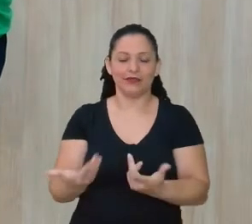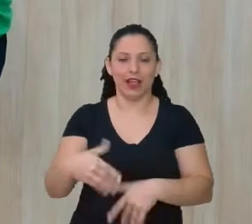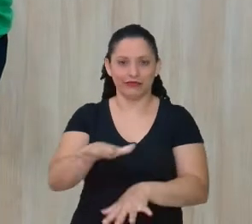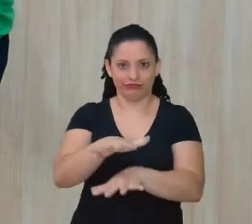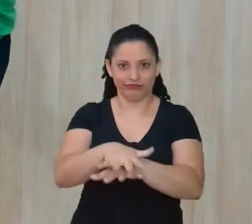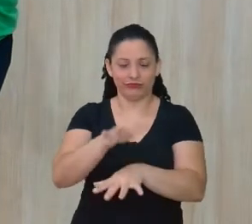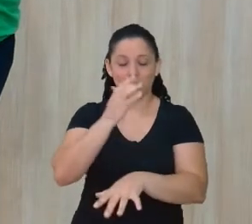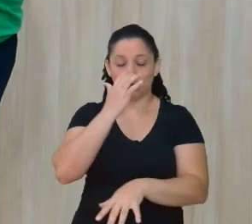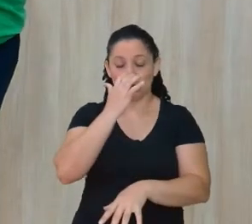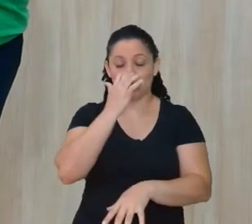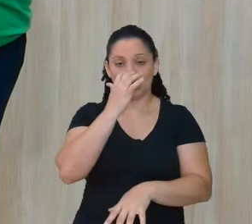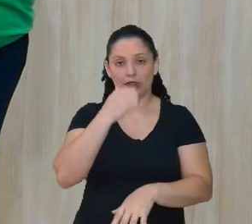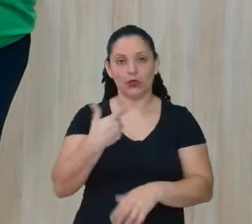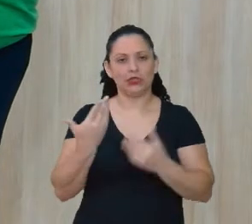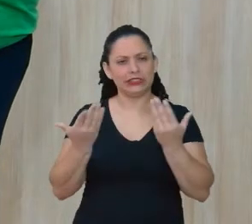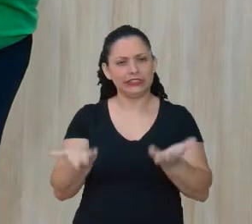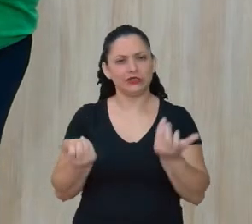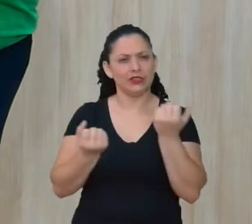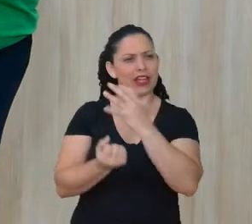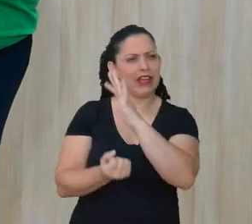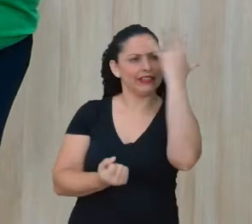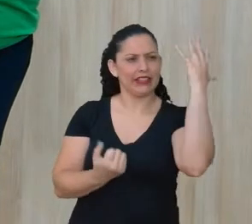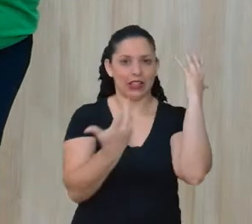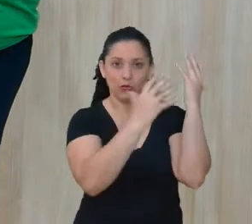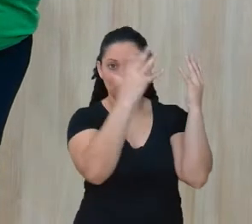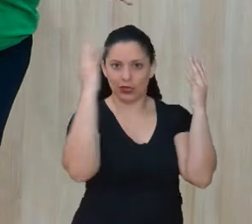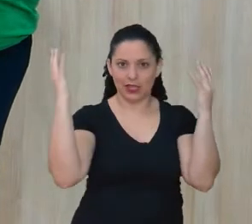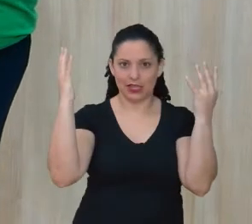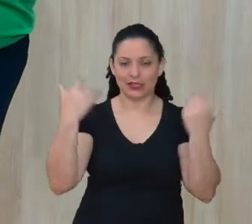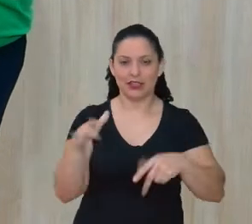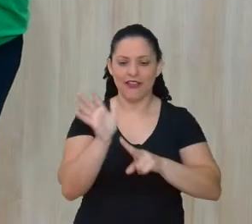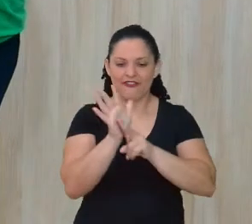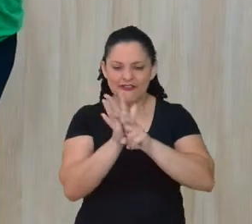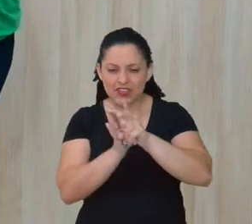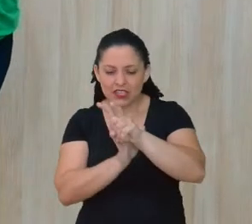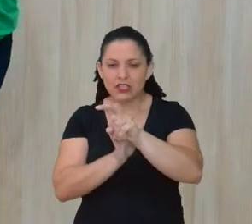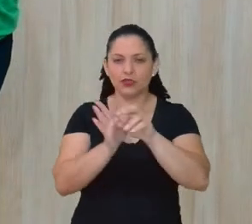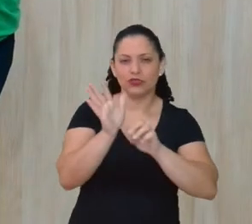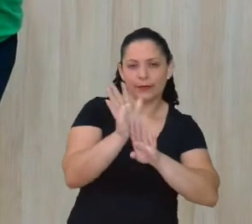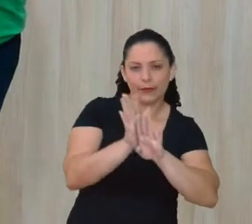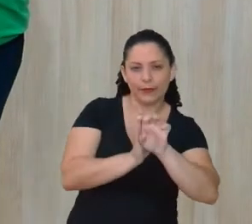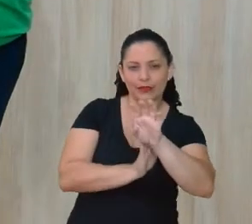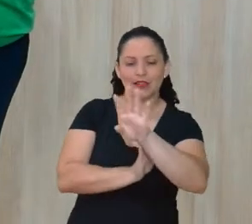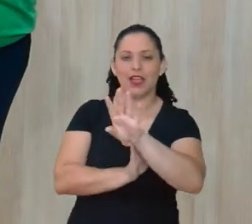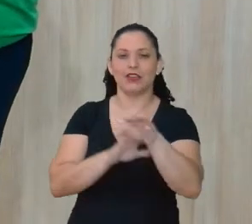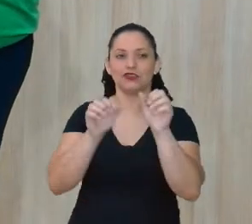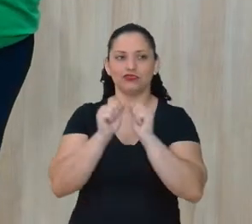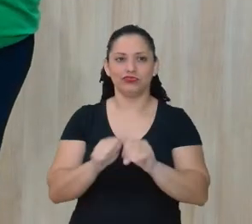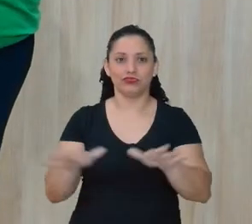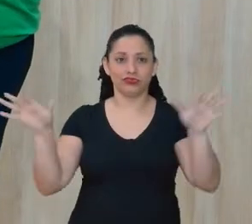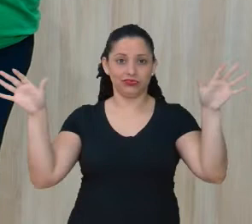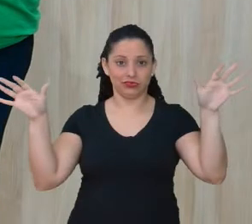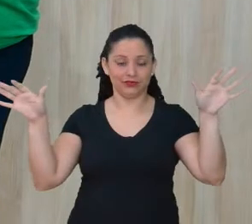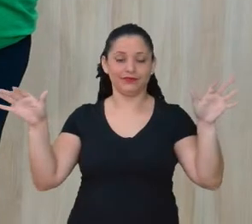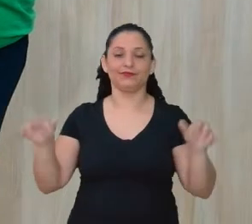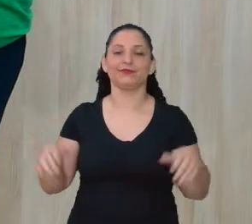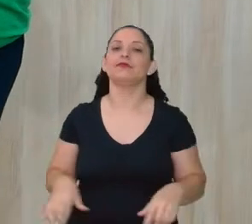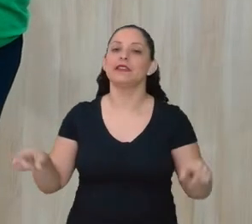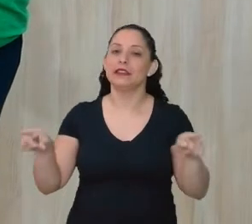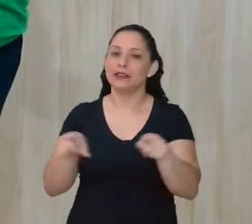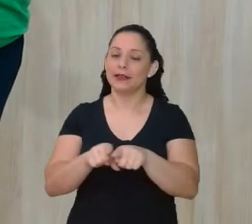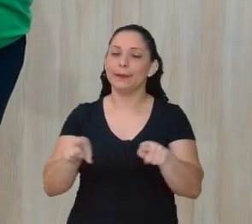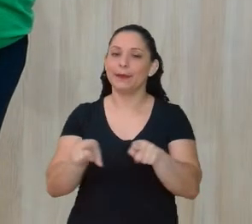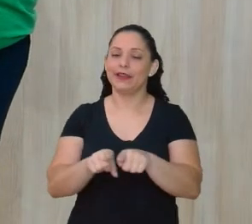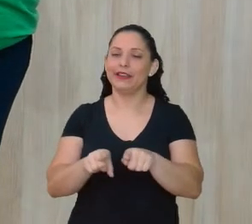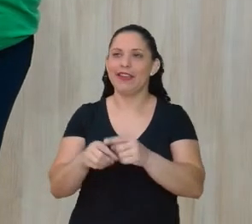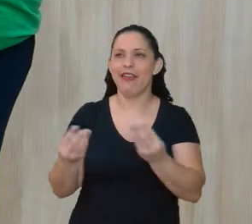essa intervenção aí da natureza, né, no caso dos micro-organismos sobre os seres humanos, também é uma questão,